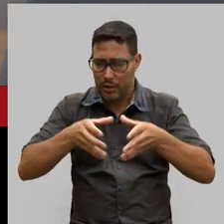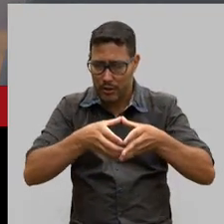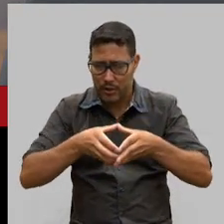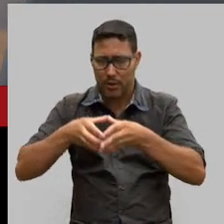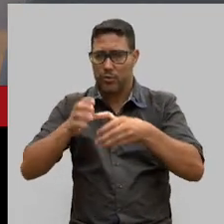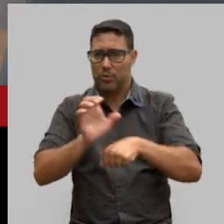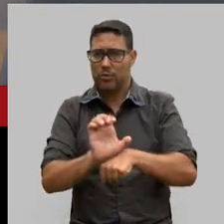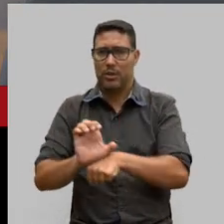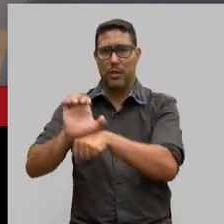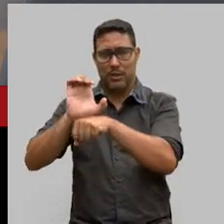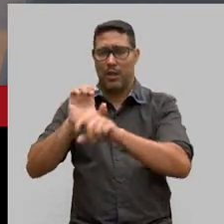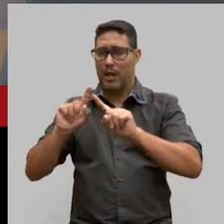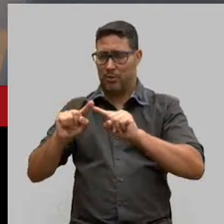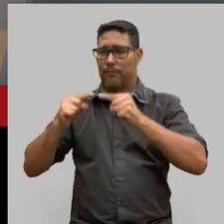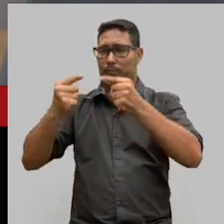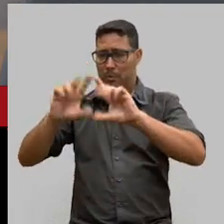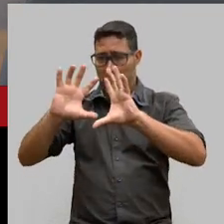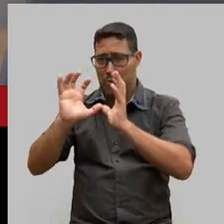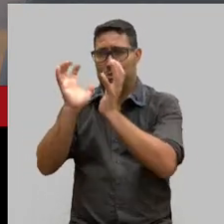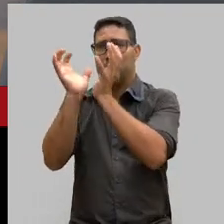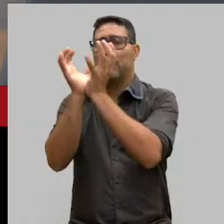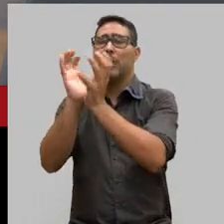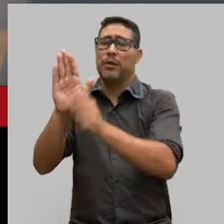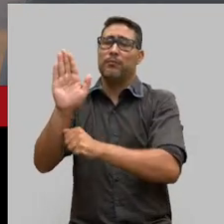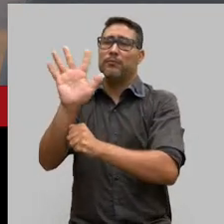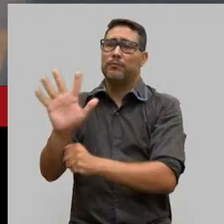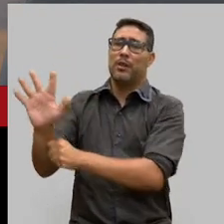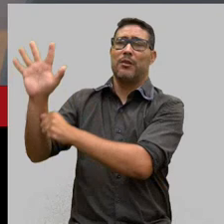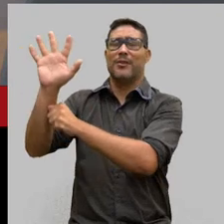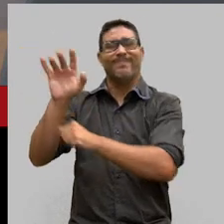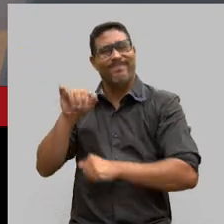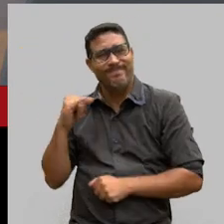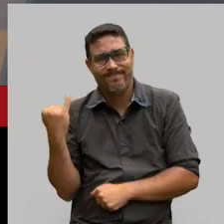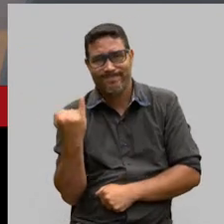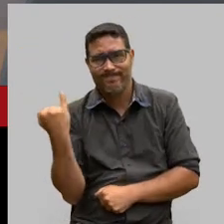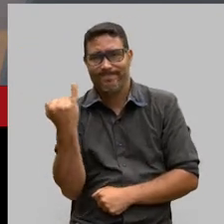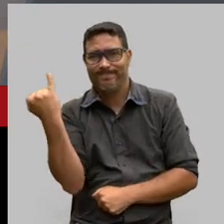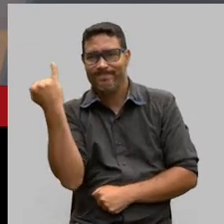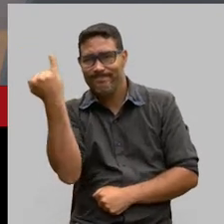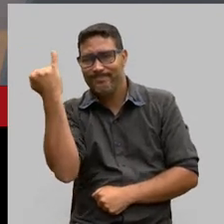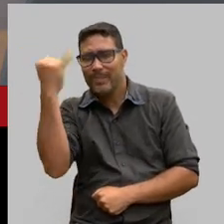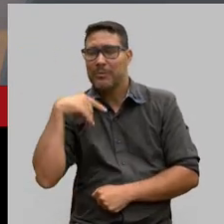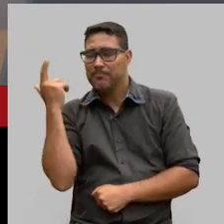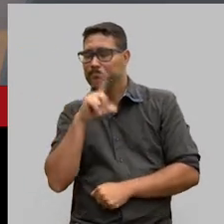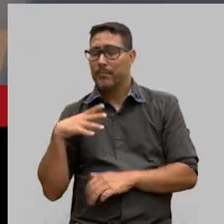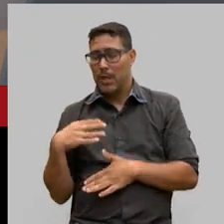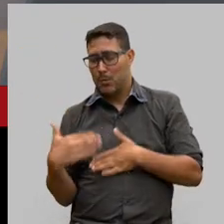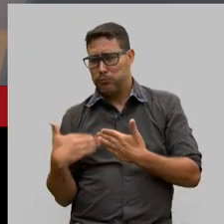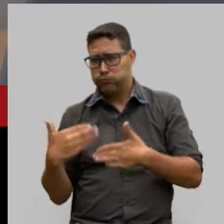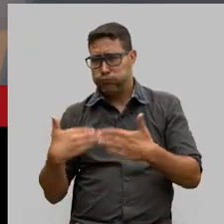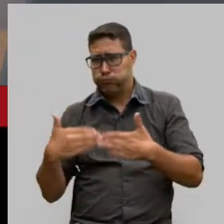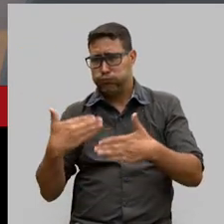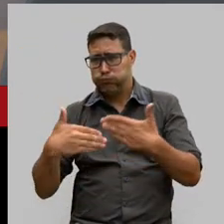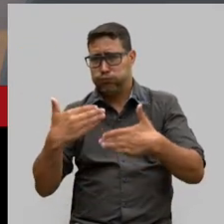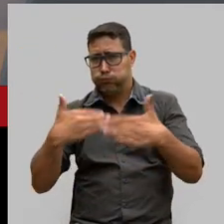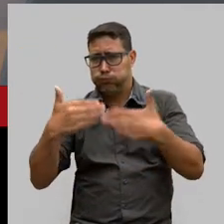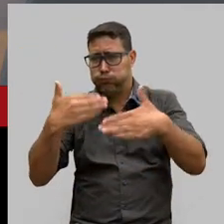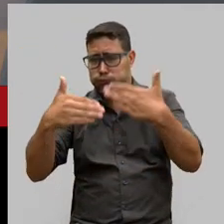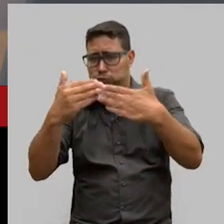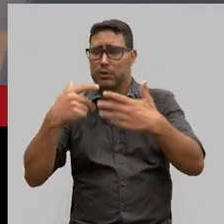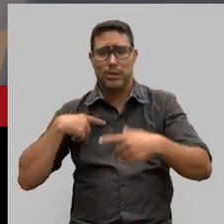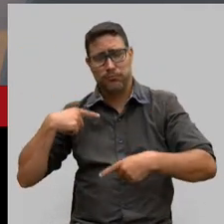depois uma organização do âmbito nacional é fundamental pra gente fazer esses avanços para serem um instrumento de luta e de